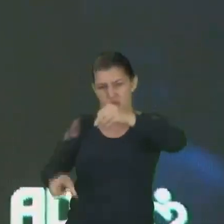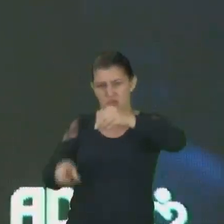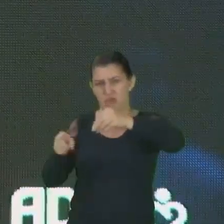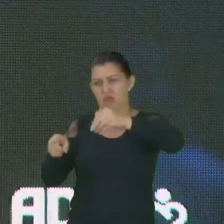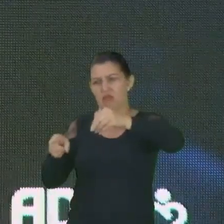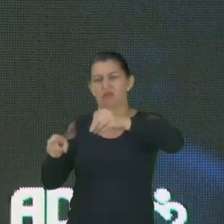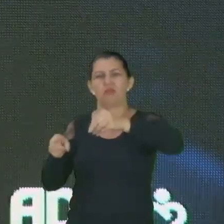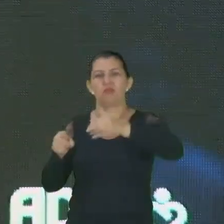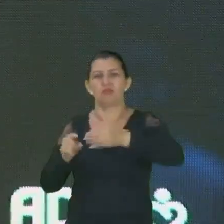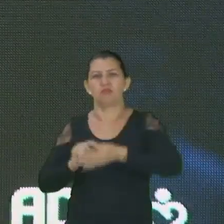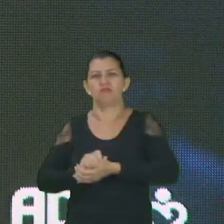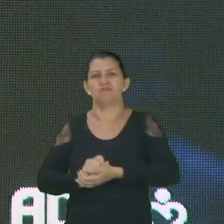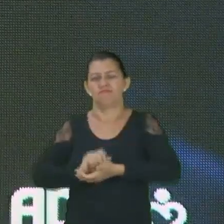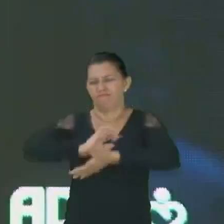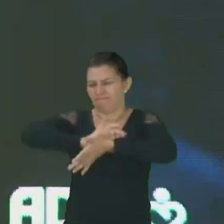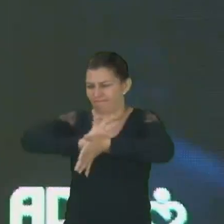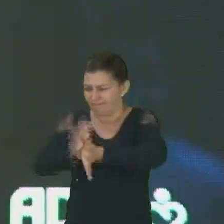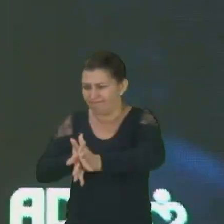judiaram dele,